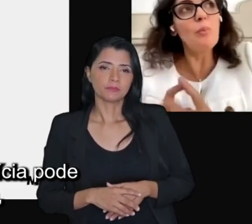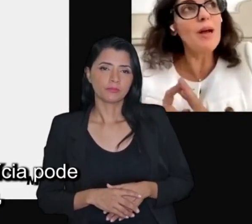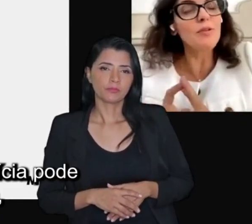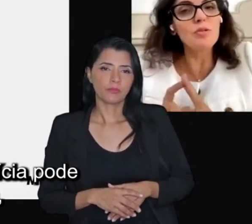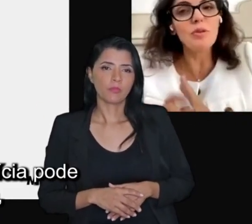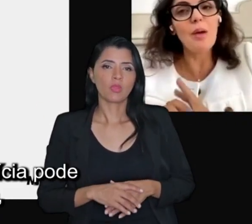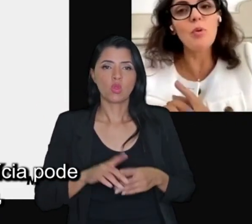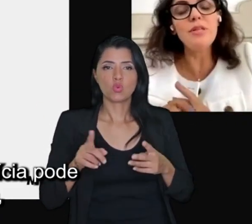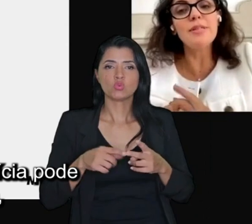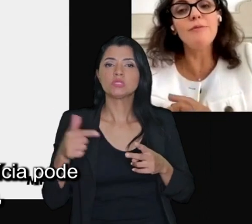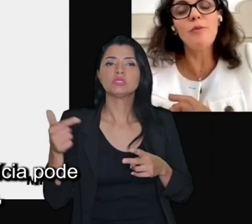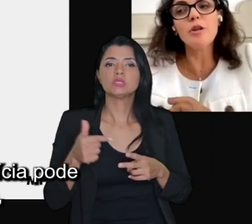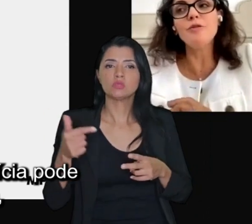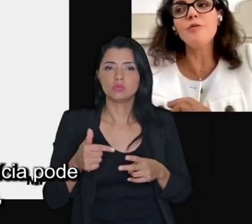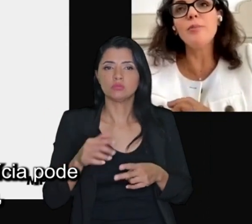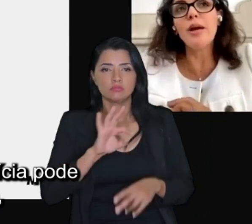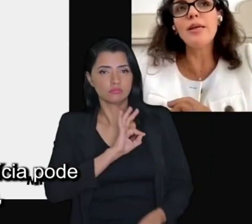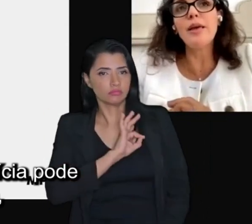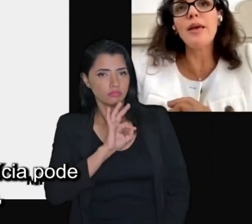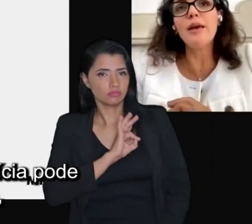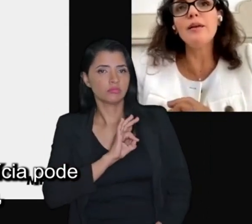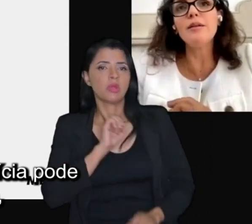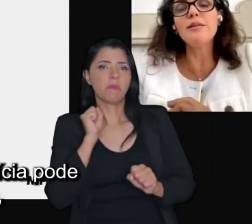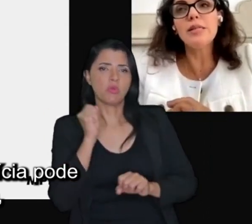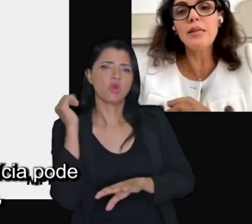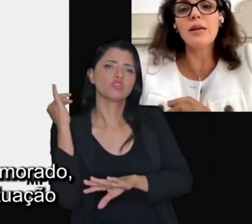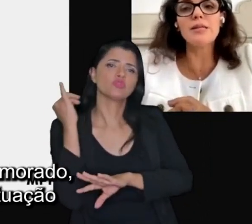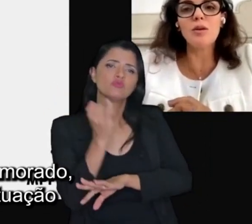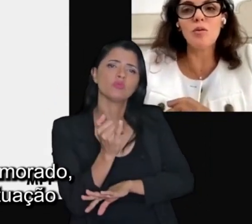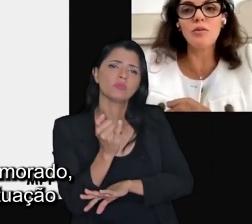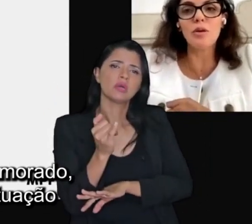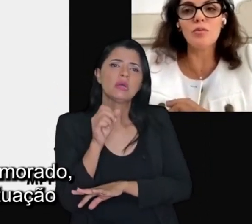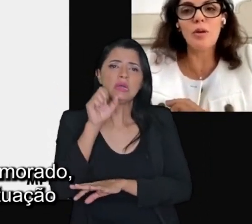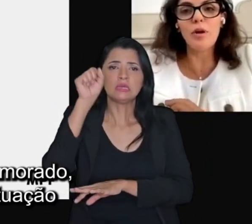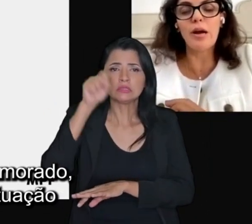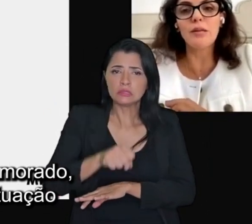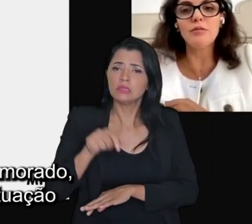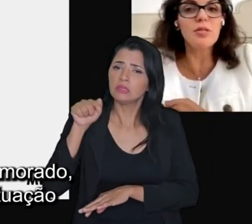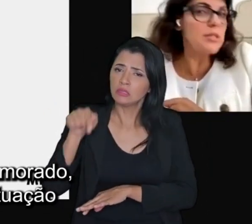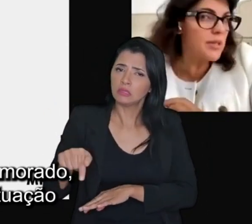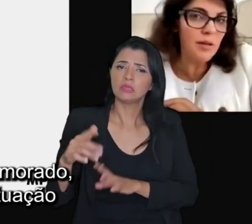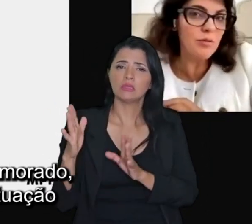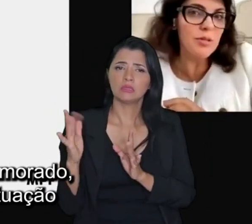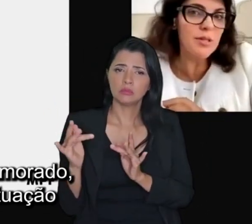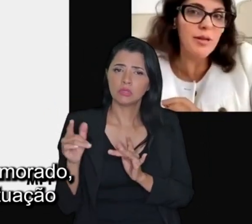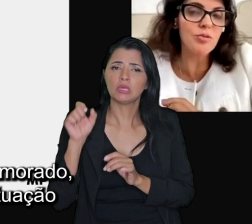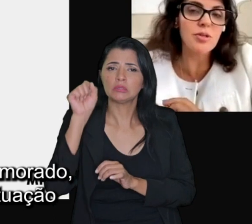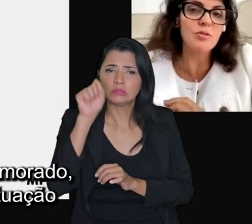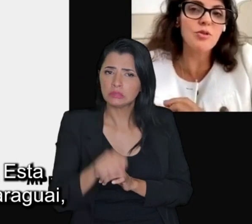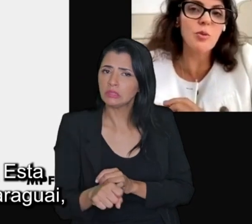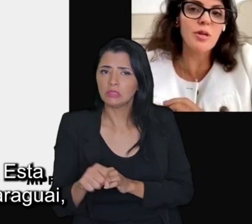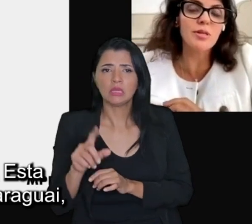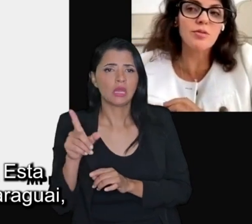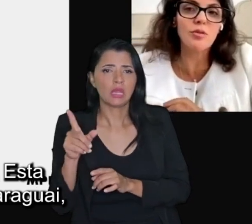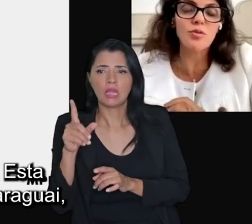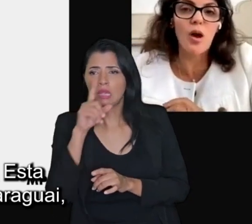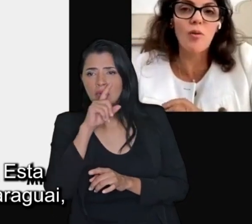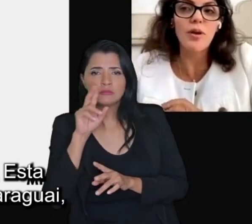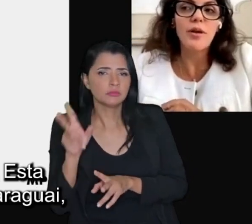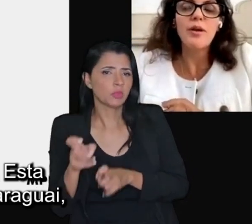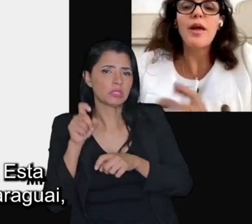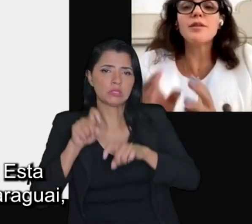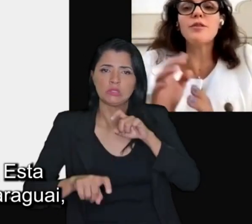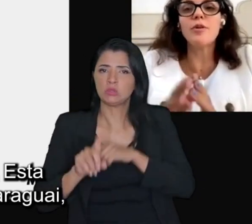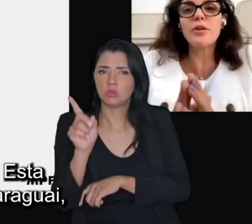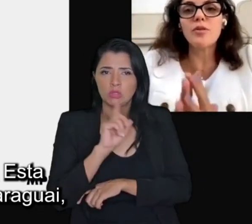Um segundo passo, a polícia pode informar que, sim, ela se encontra com um namorado, sim, ela não está em situação de exploração